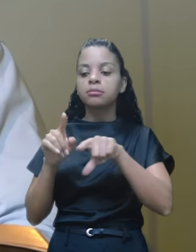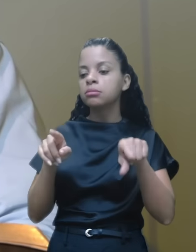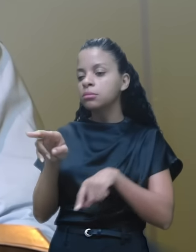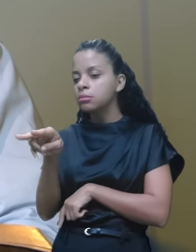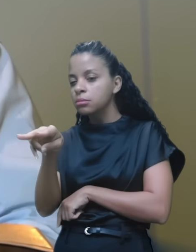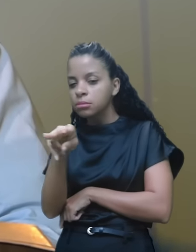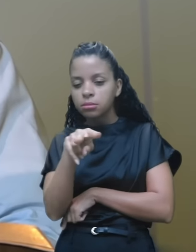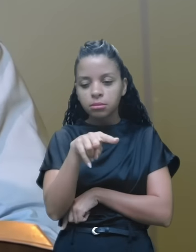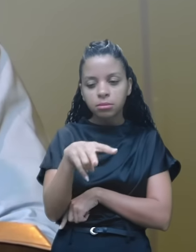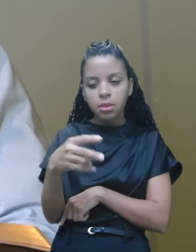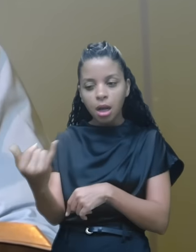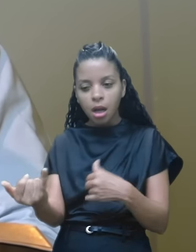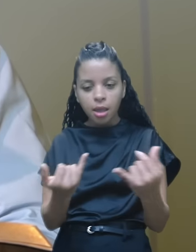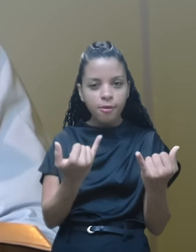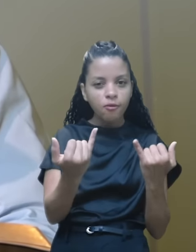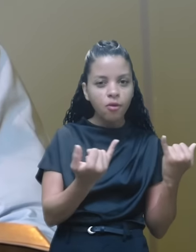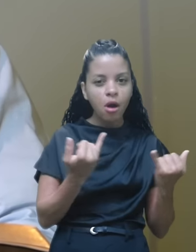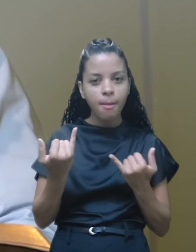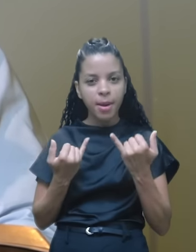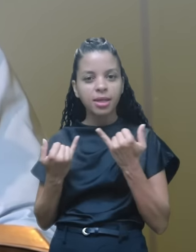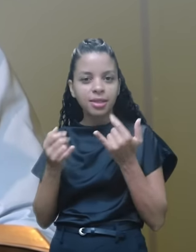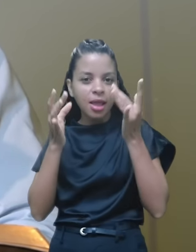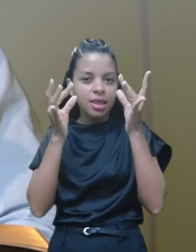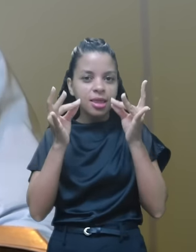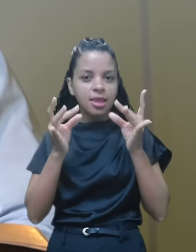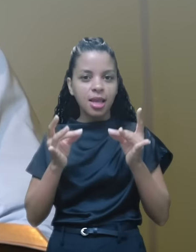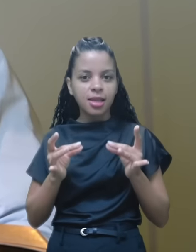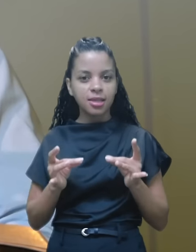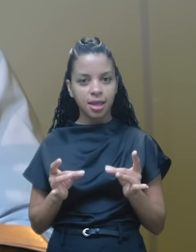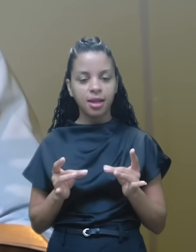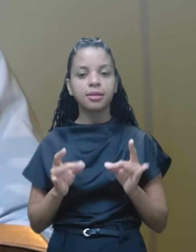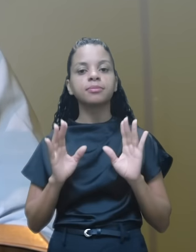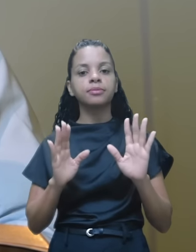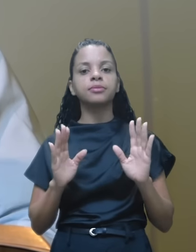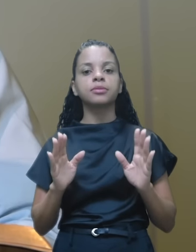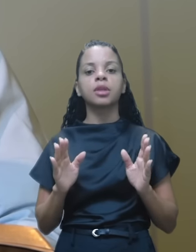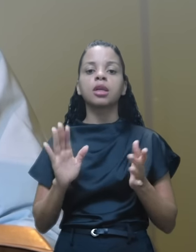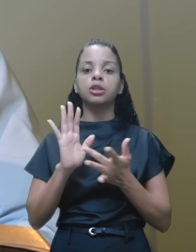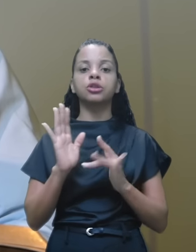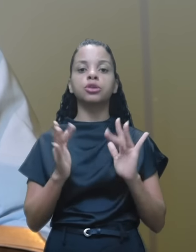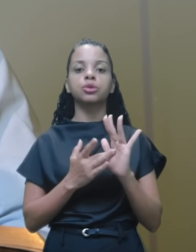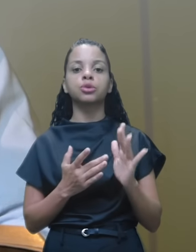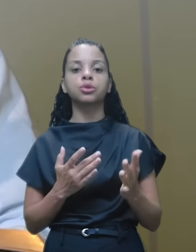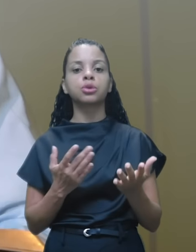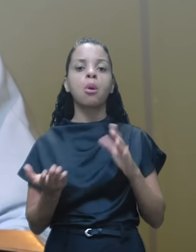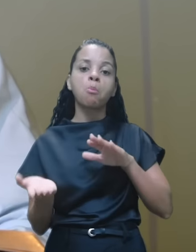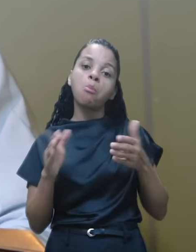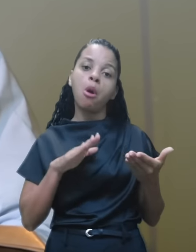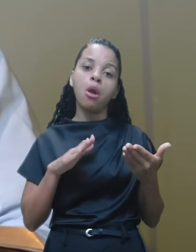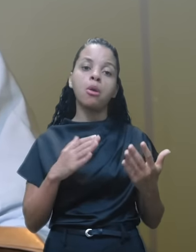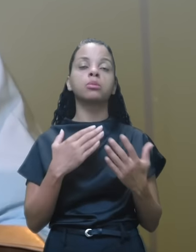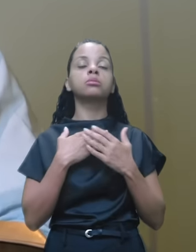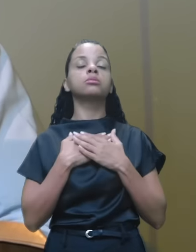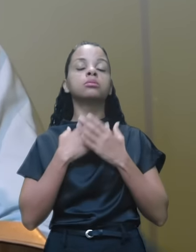fala muito. E justamente esse detalhe, né, do lenço que cobria o rosto de Jesus estar